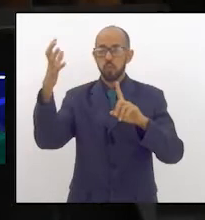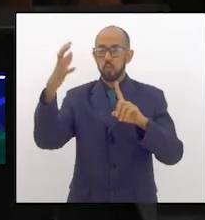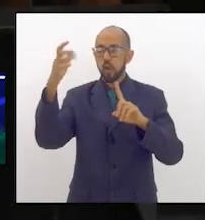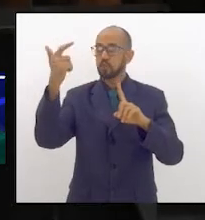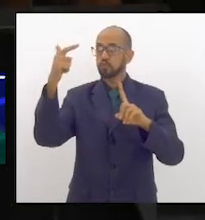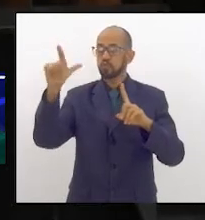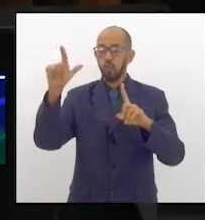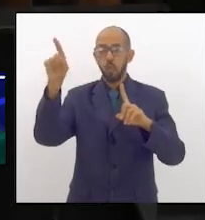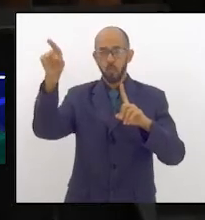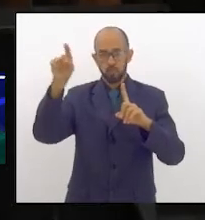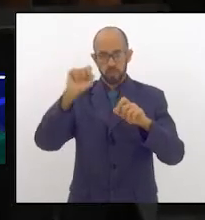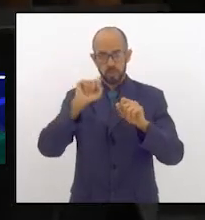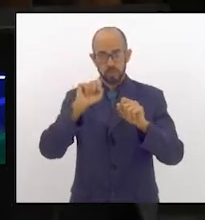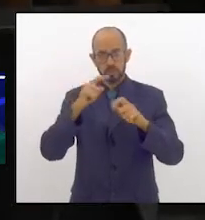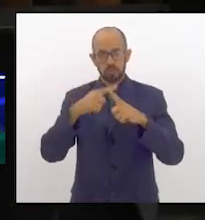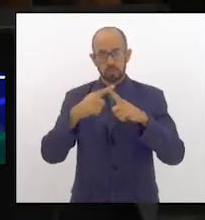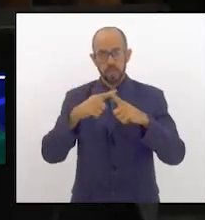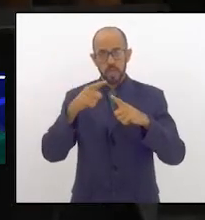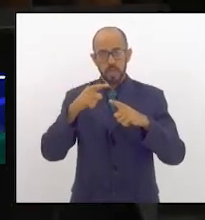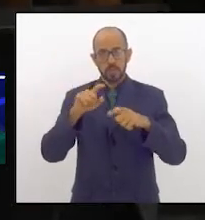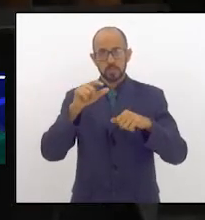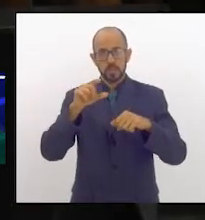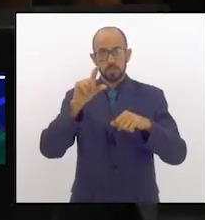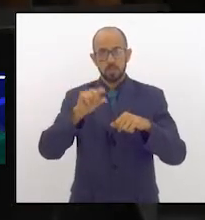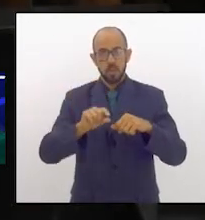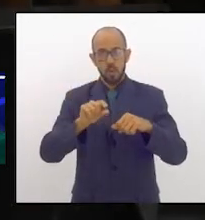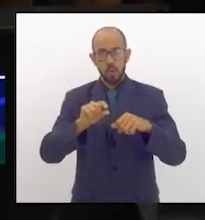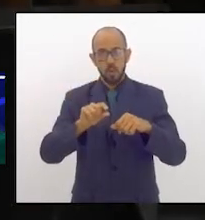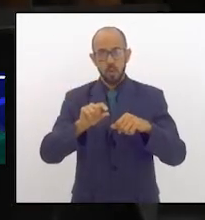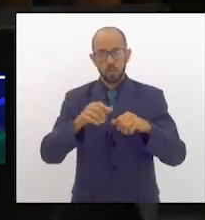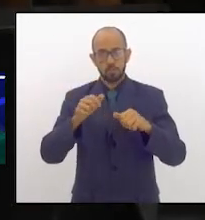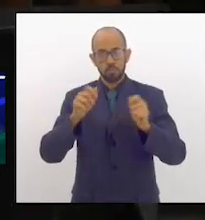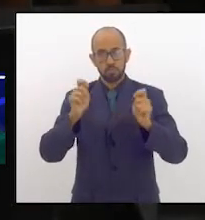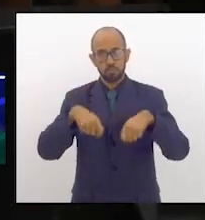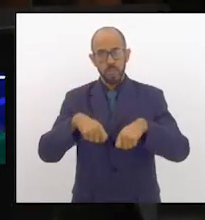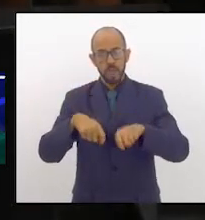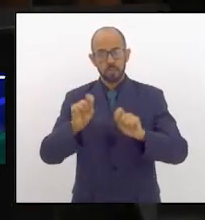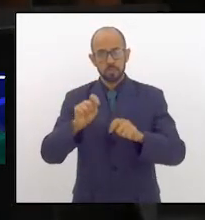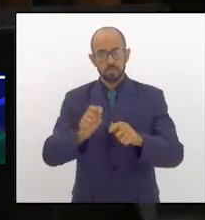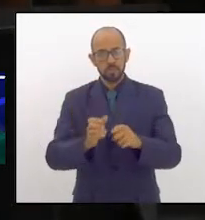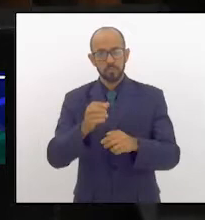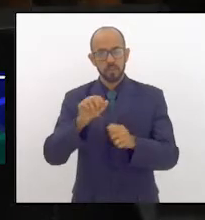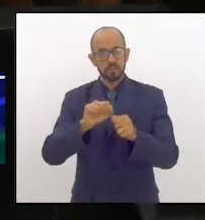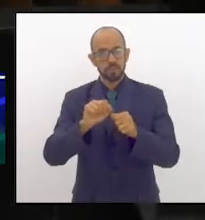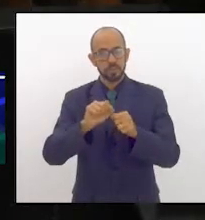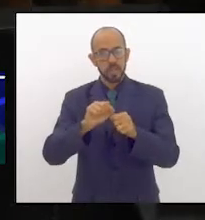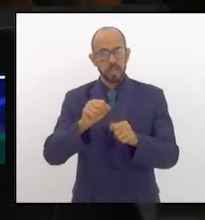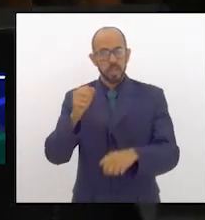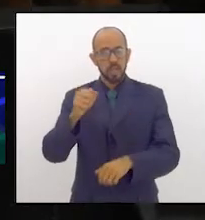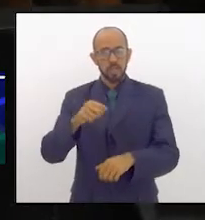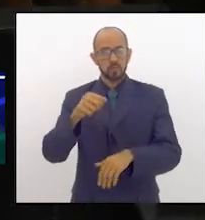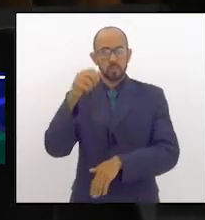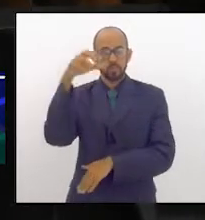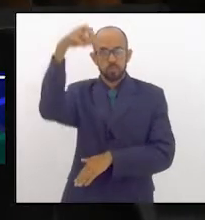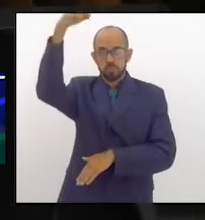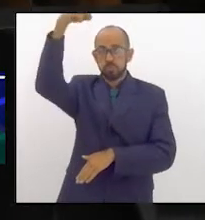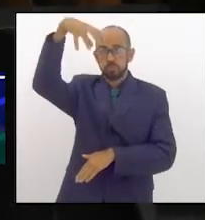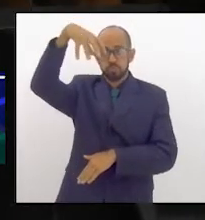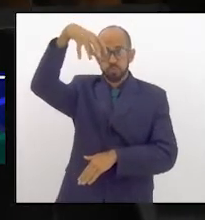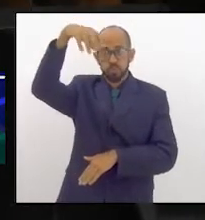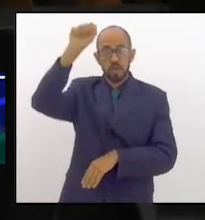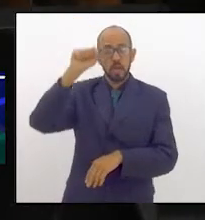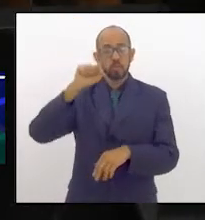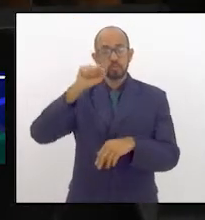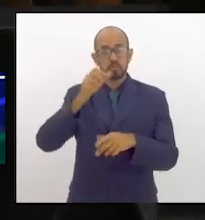baixo volume né pode ser instalado em postos instalado em banca de jornal é de centro e claro vai também